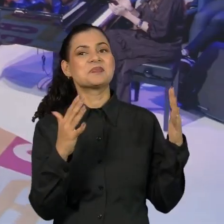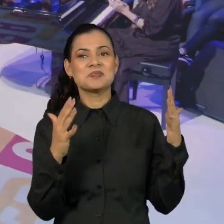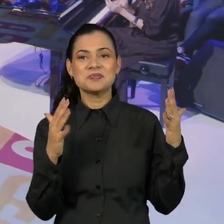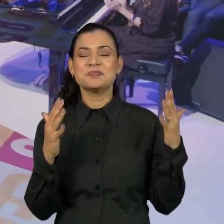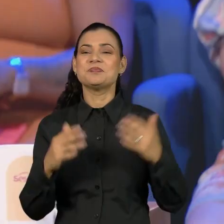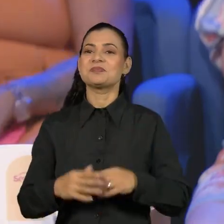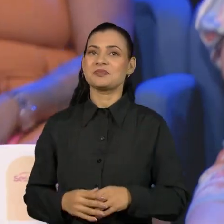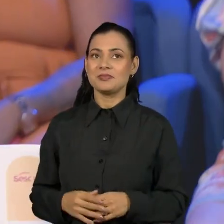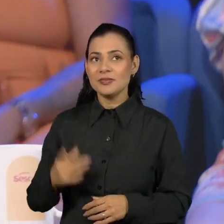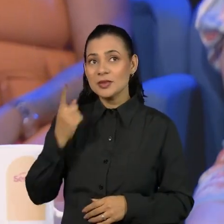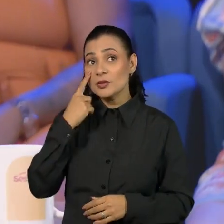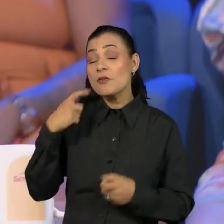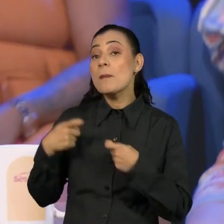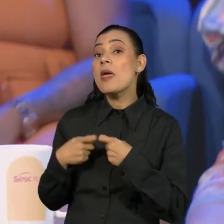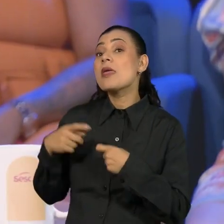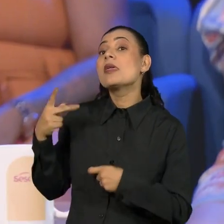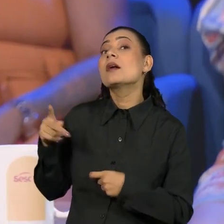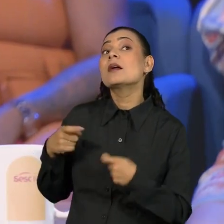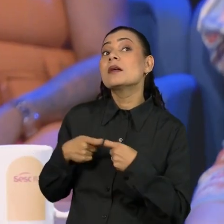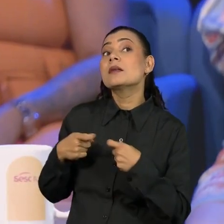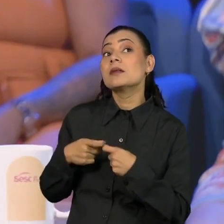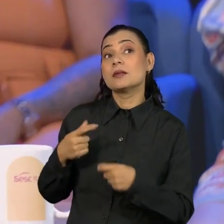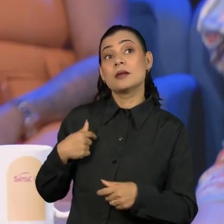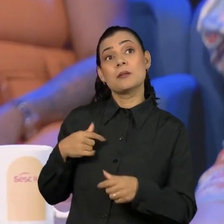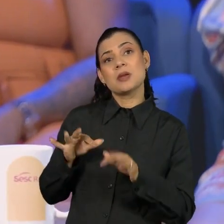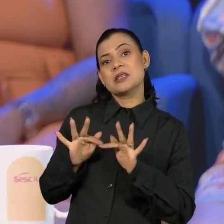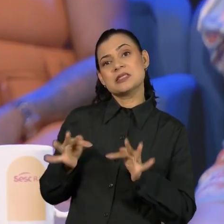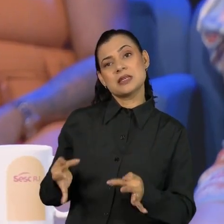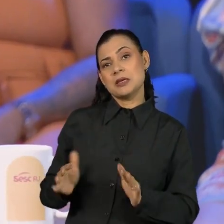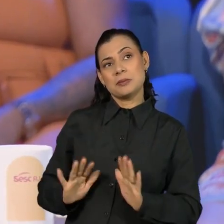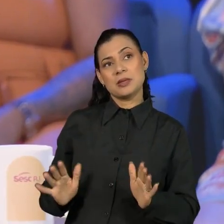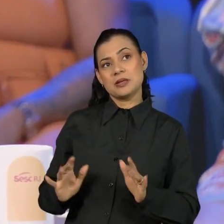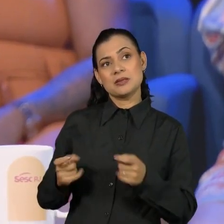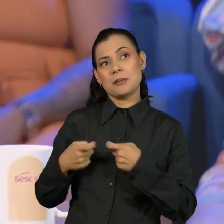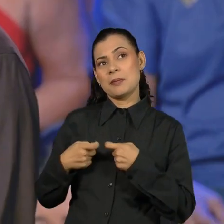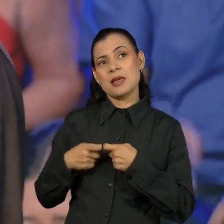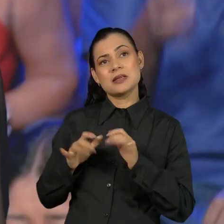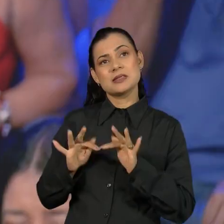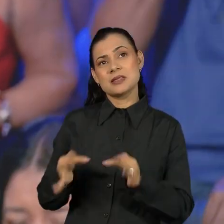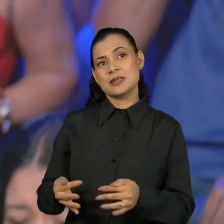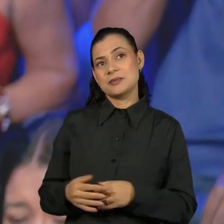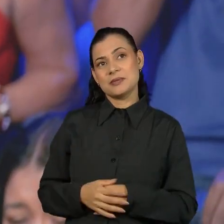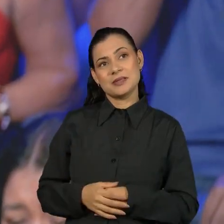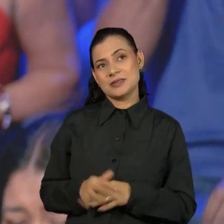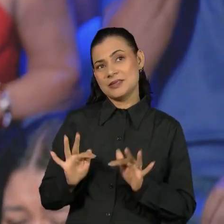Deixa eu ver sua meia, André. A minha tá basiquinha hoje. Tá furada, né? Tá basiquinha.